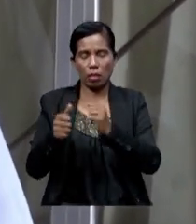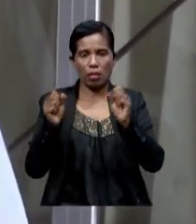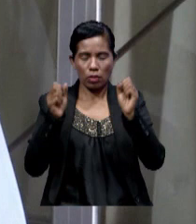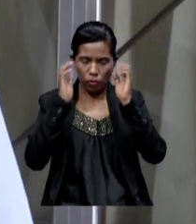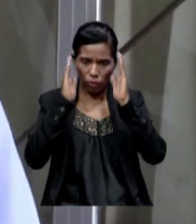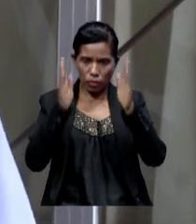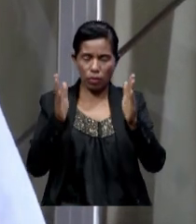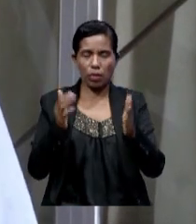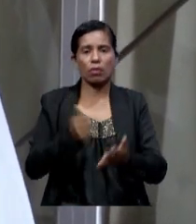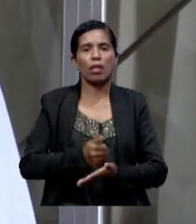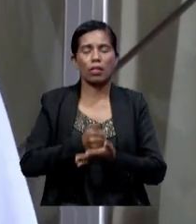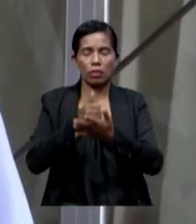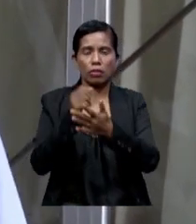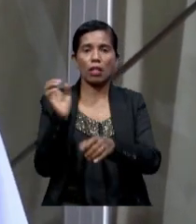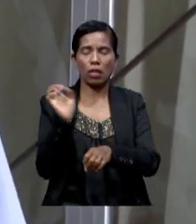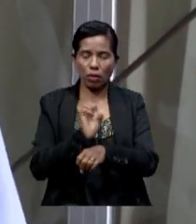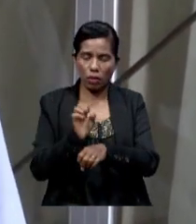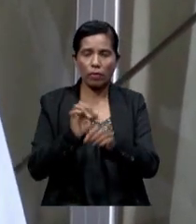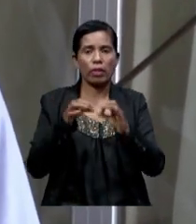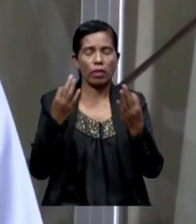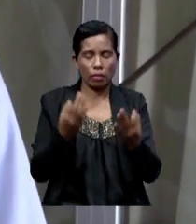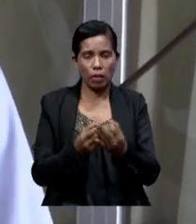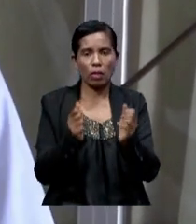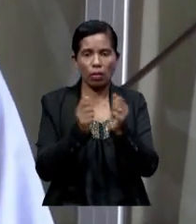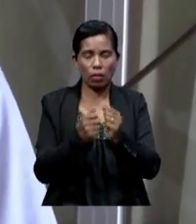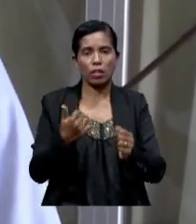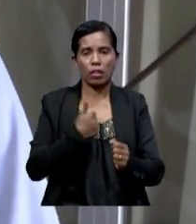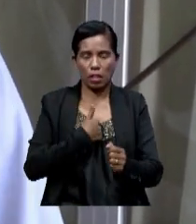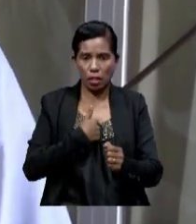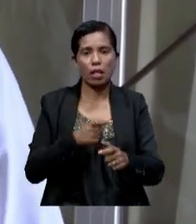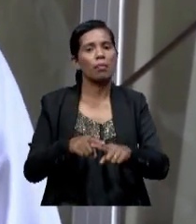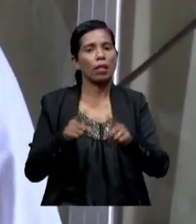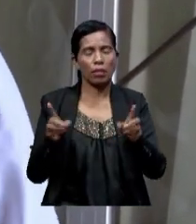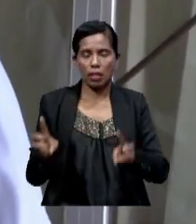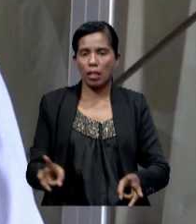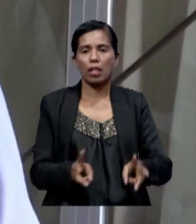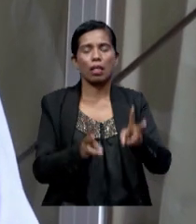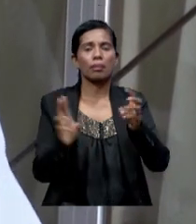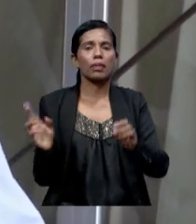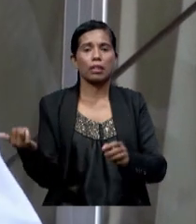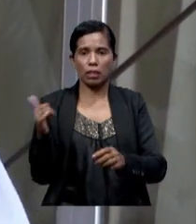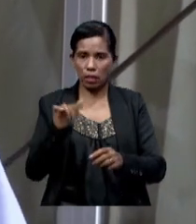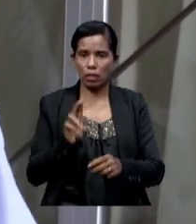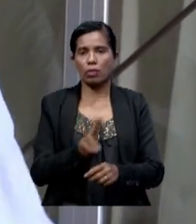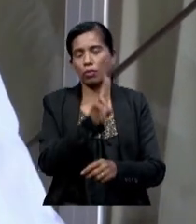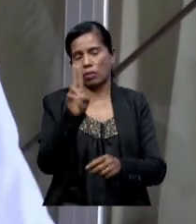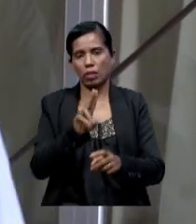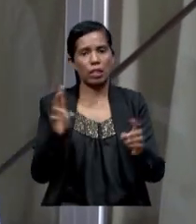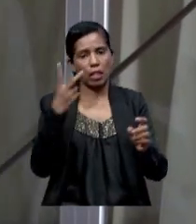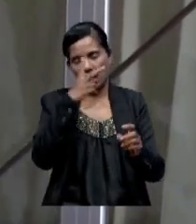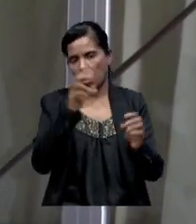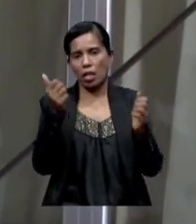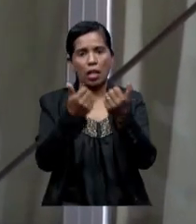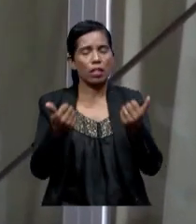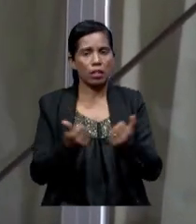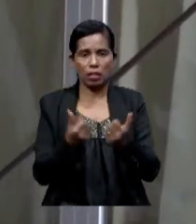havia condições econômicas família ou sinian rase aproveitamento mas me dá lá ainda se ira ne ve que usa da dá né dare cat agência barak ne